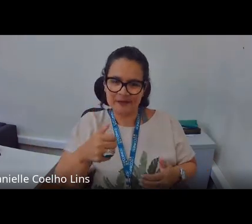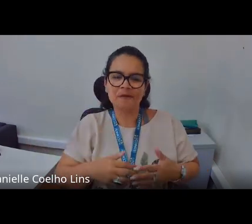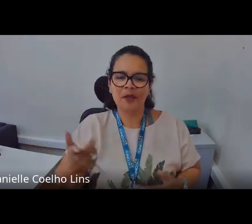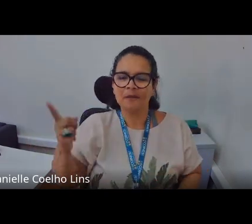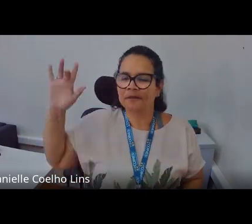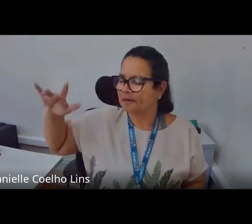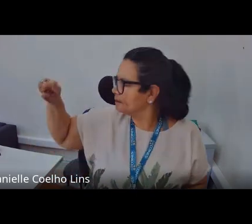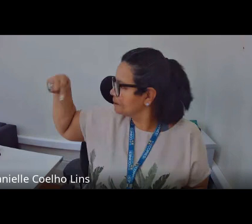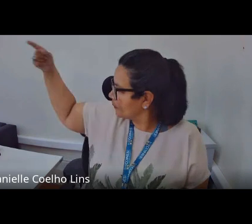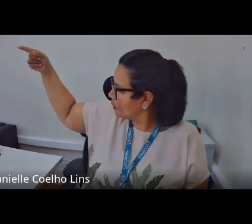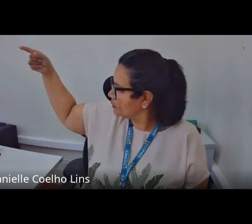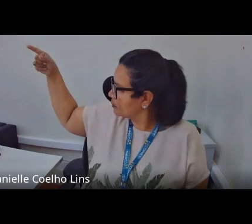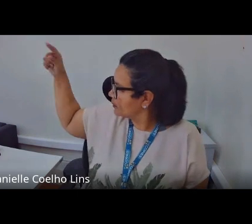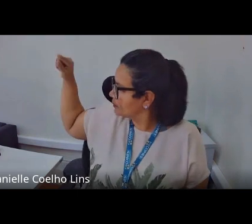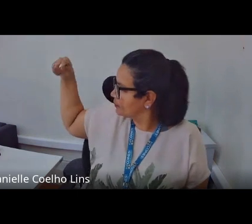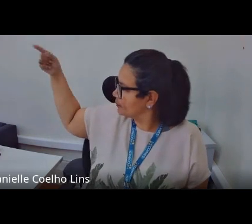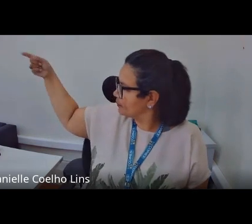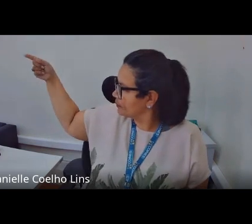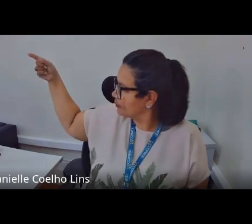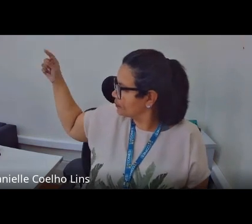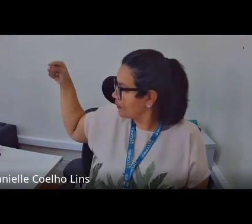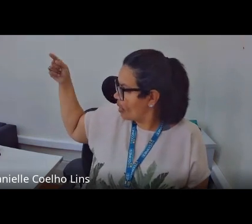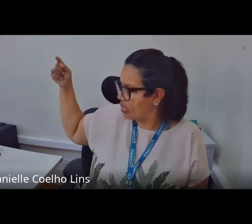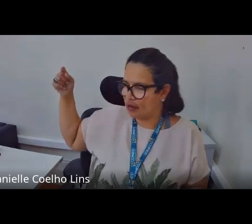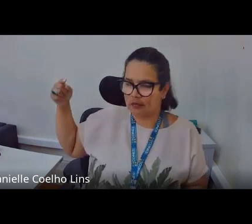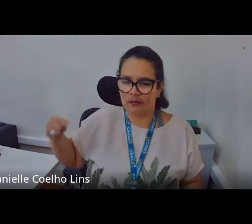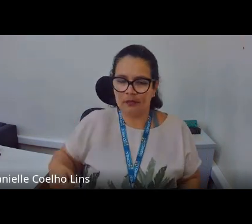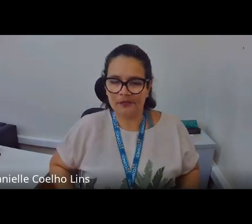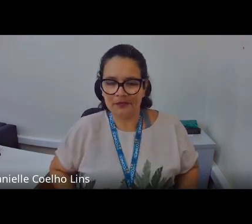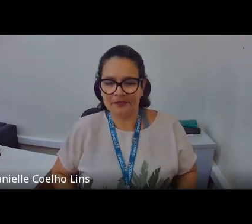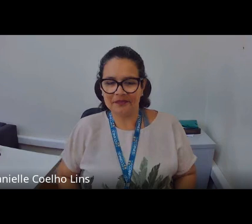nosso cronograma para que vocês possam conhecer. Passar o slide, por favor.